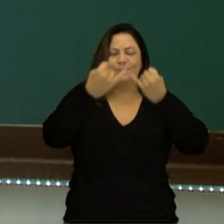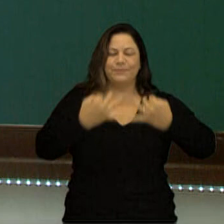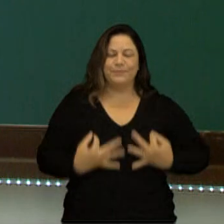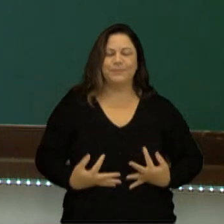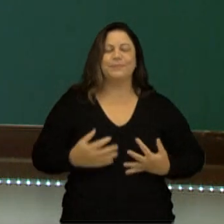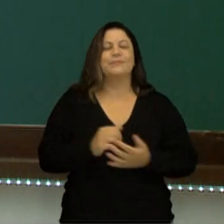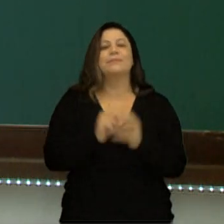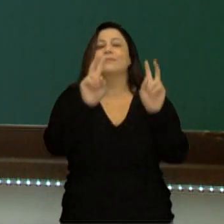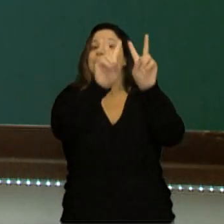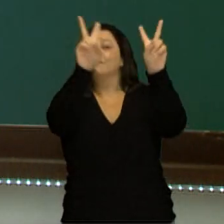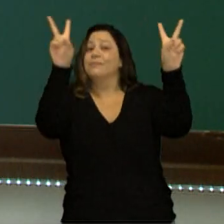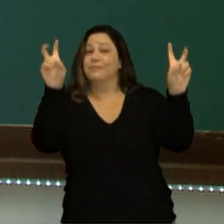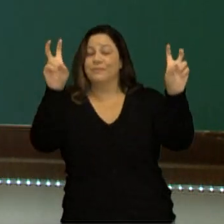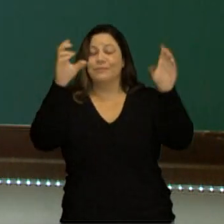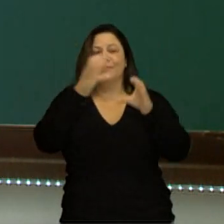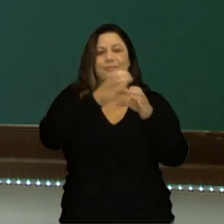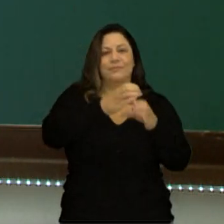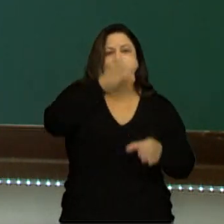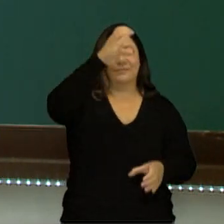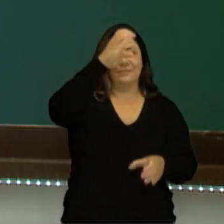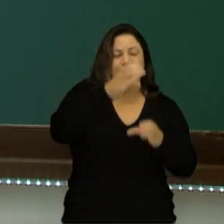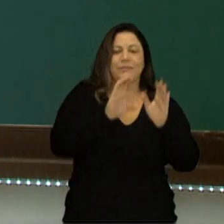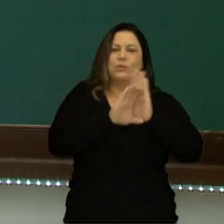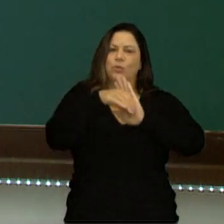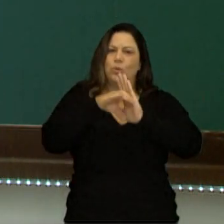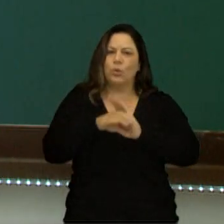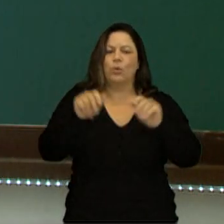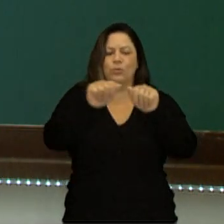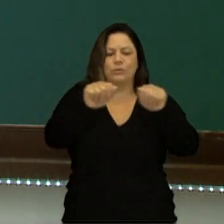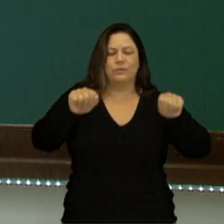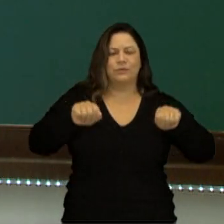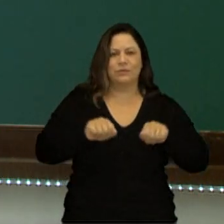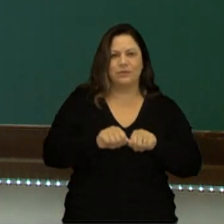falamos sobre o cilindro, os conceitos de área e de